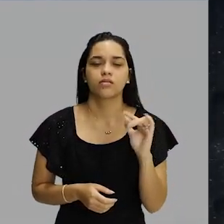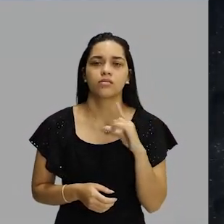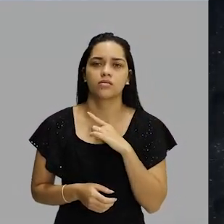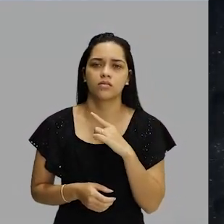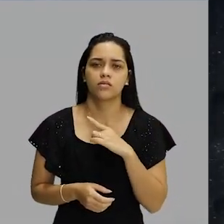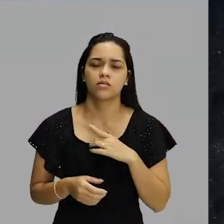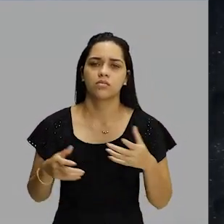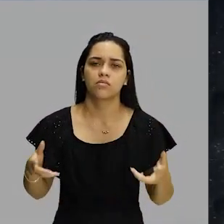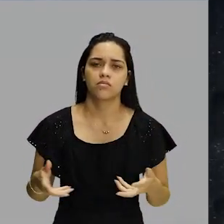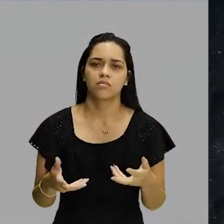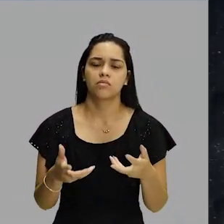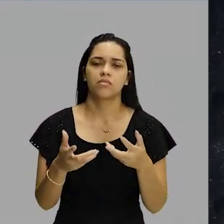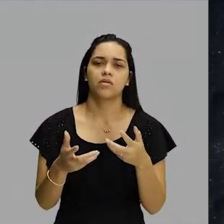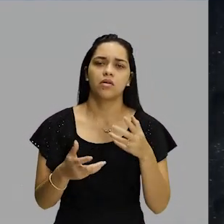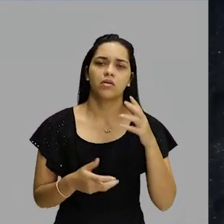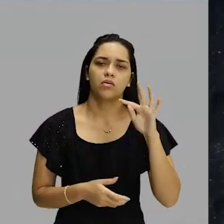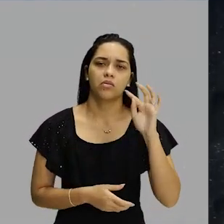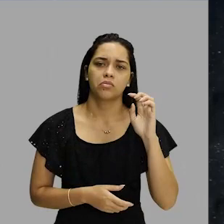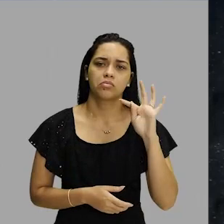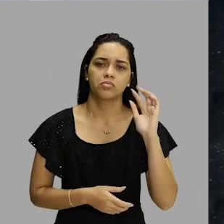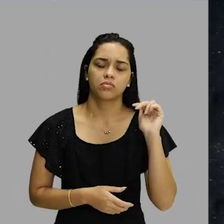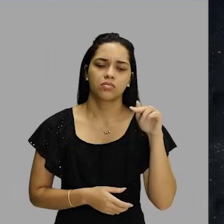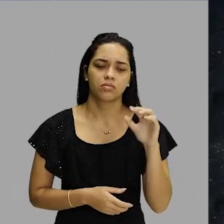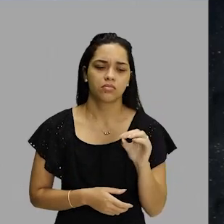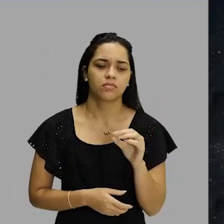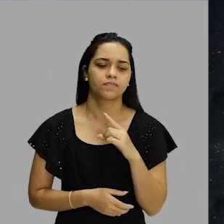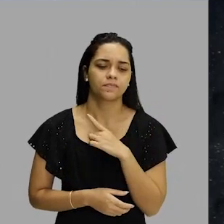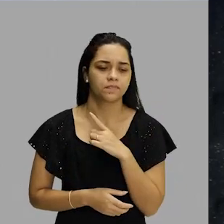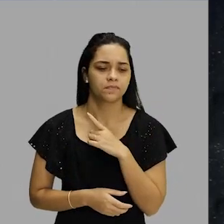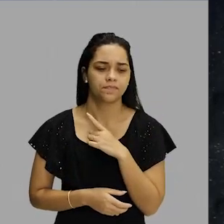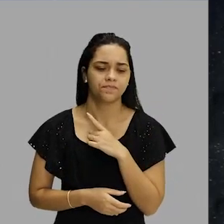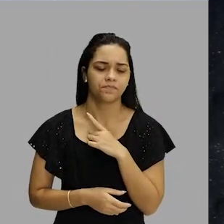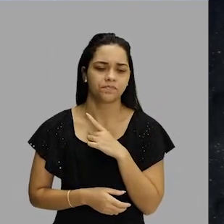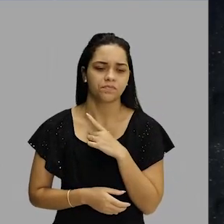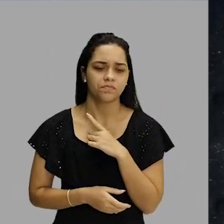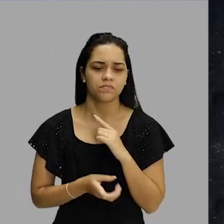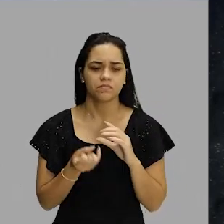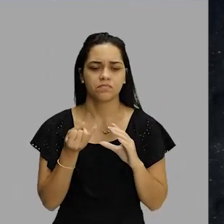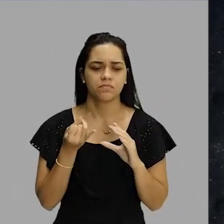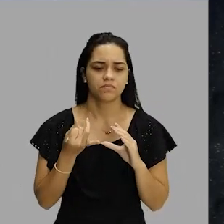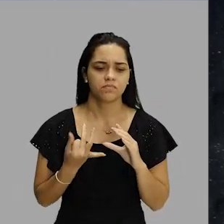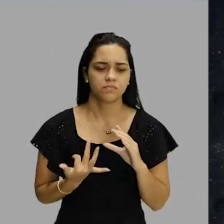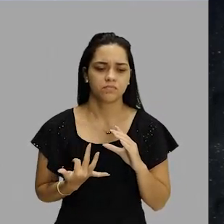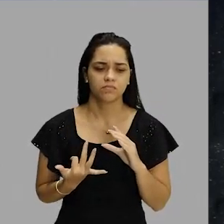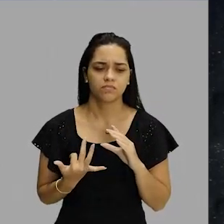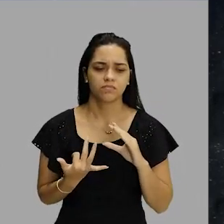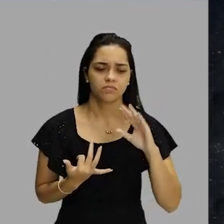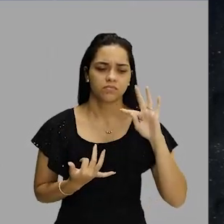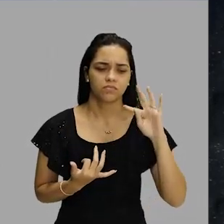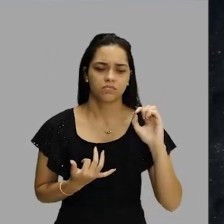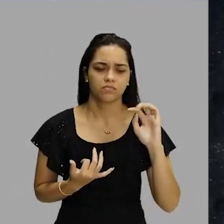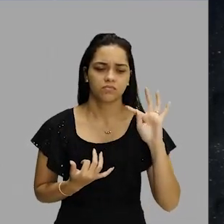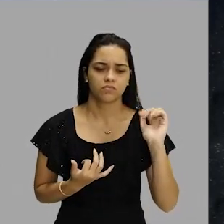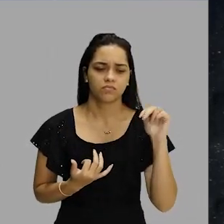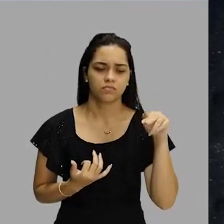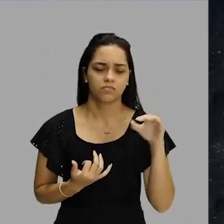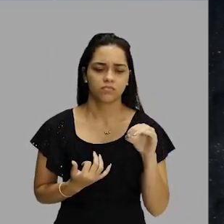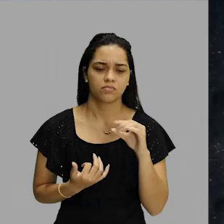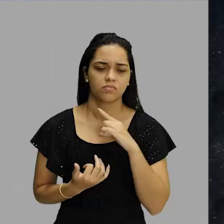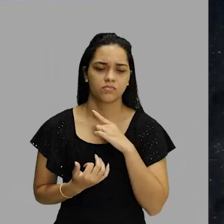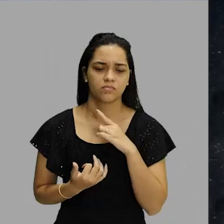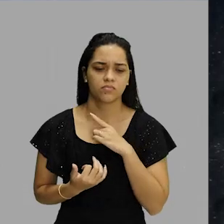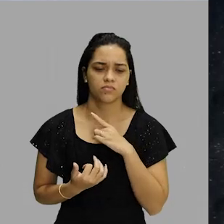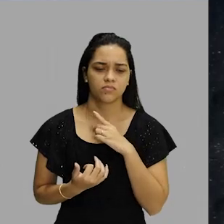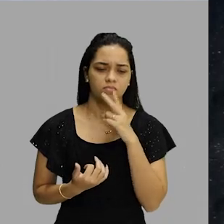etiológico que promove o tétano. Então, uma característica do tétano são